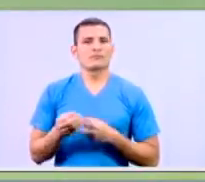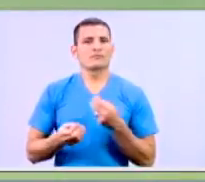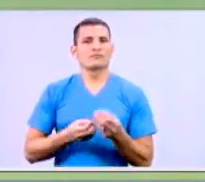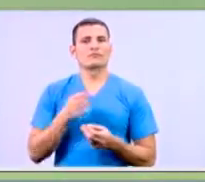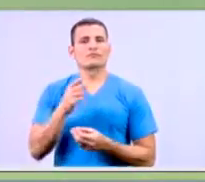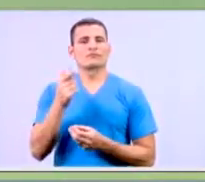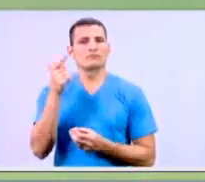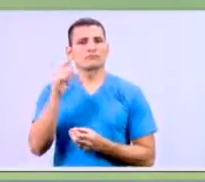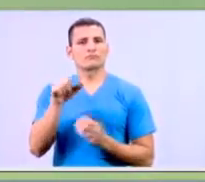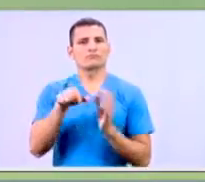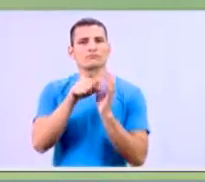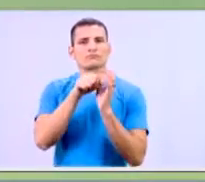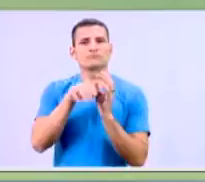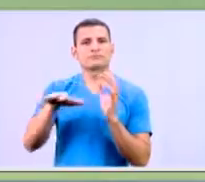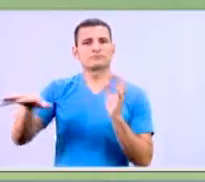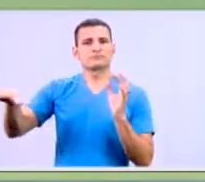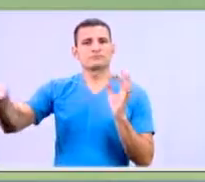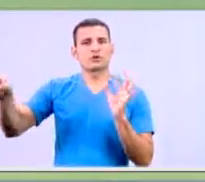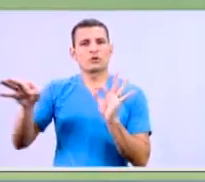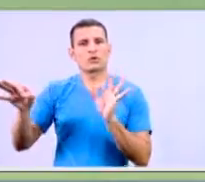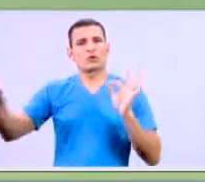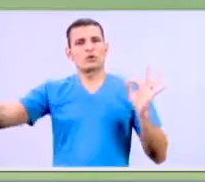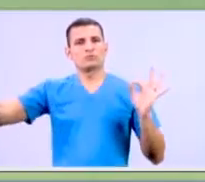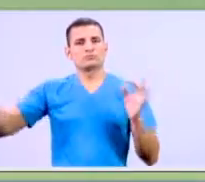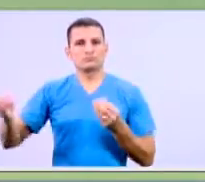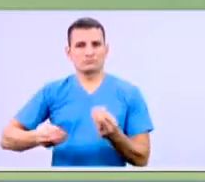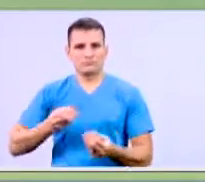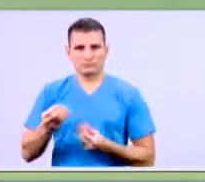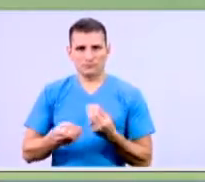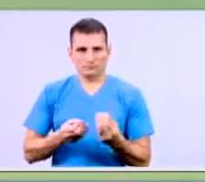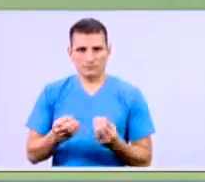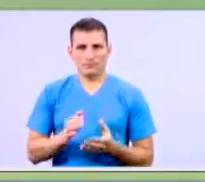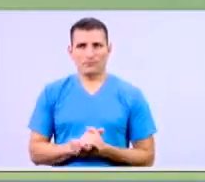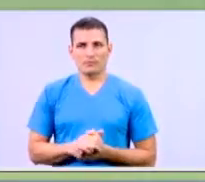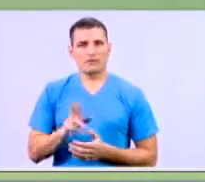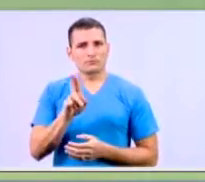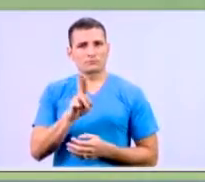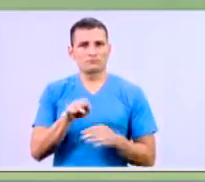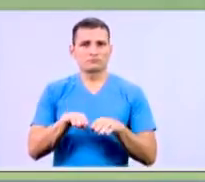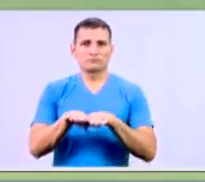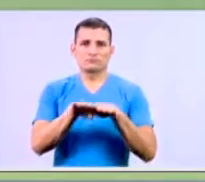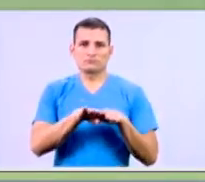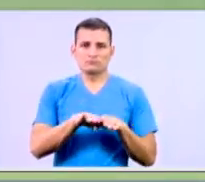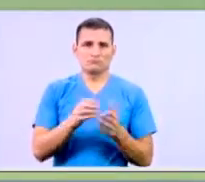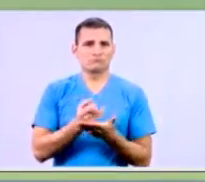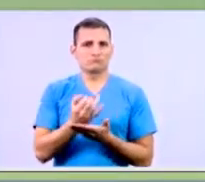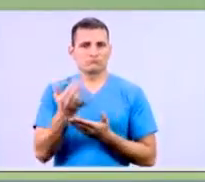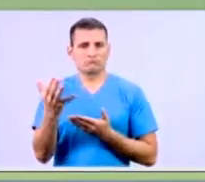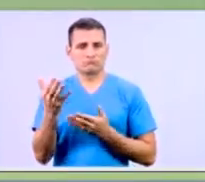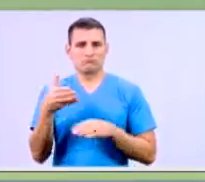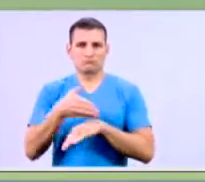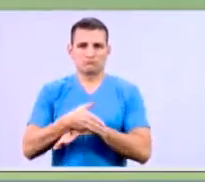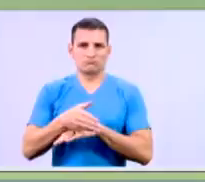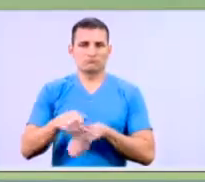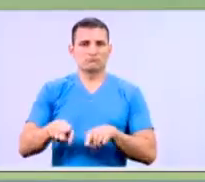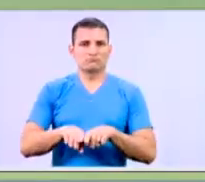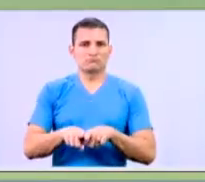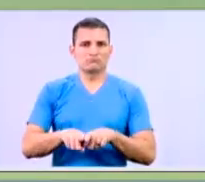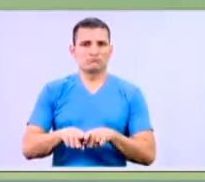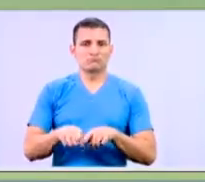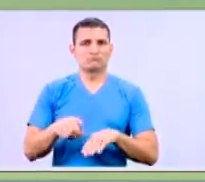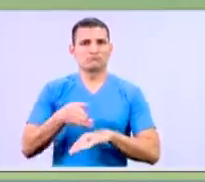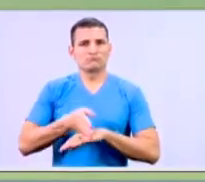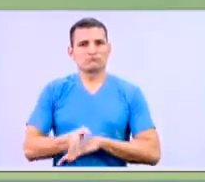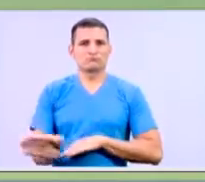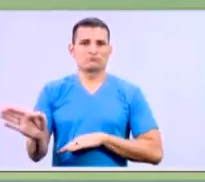de transmissão tão alta e essa distância maior? Ela usa o padrão de múltiplas entradas e múltiplas saídas,